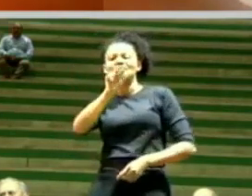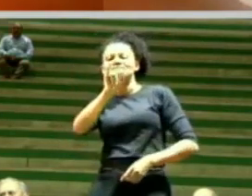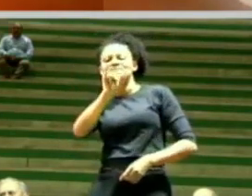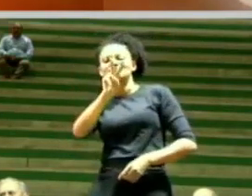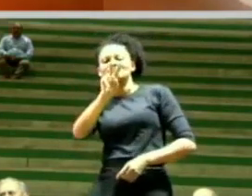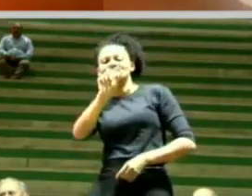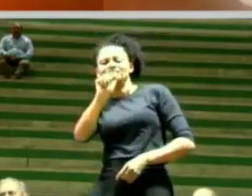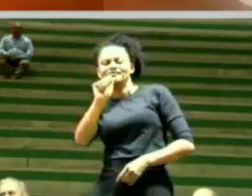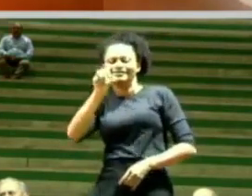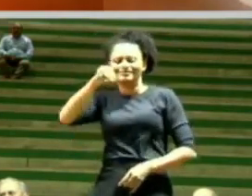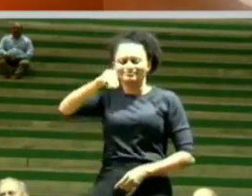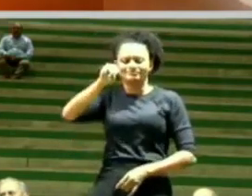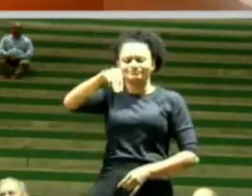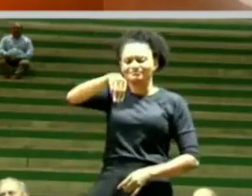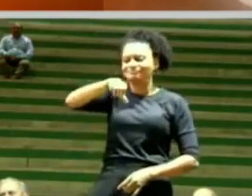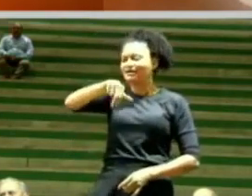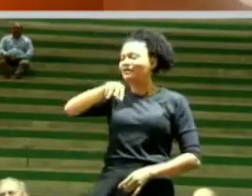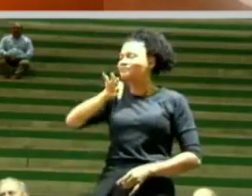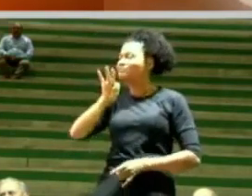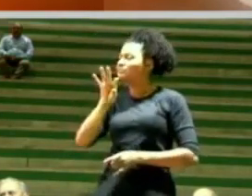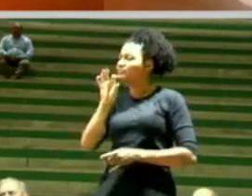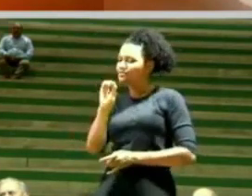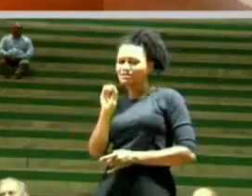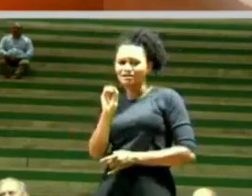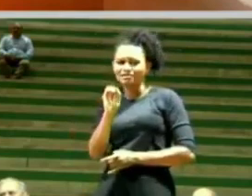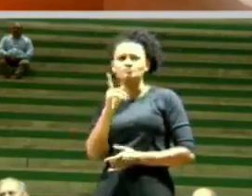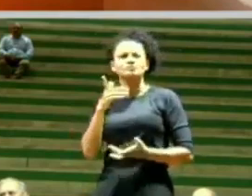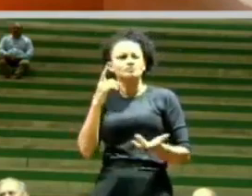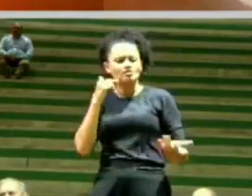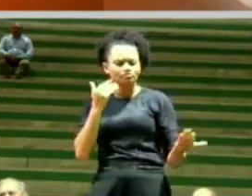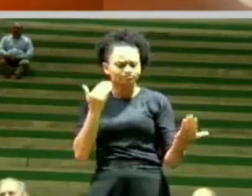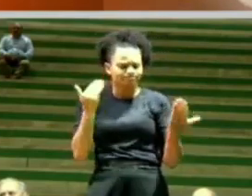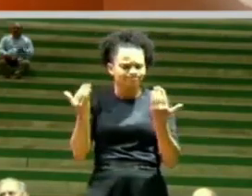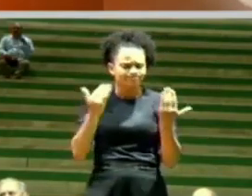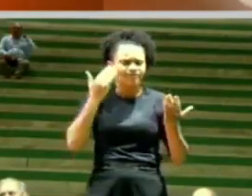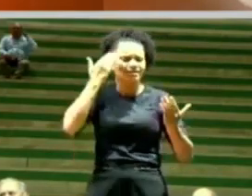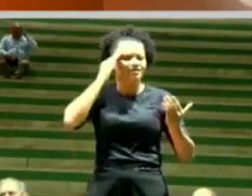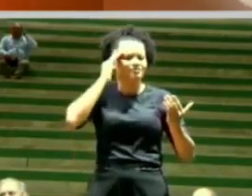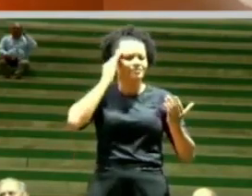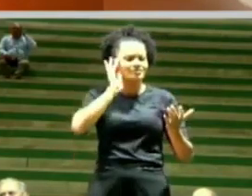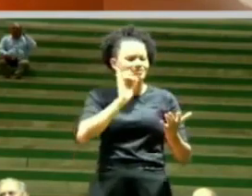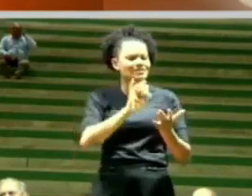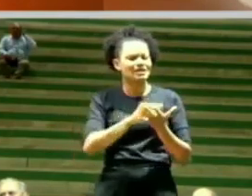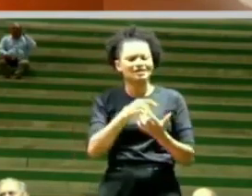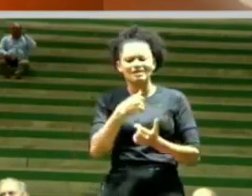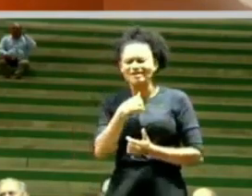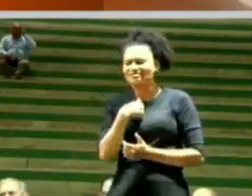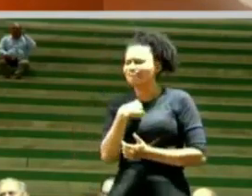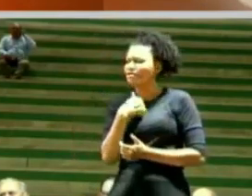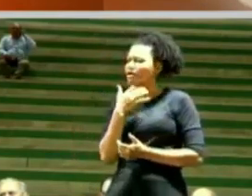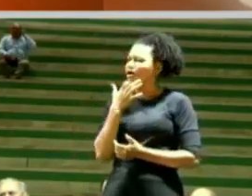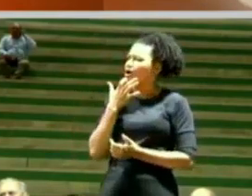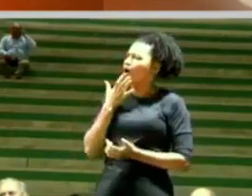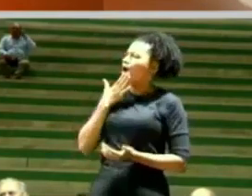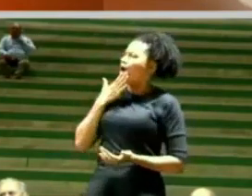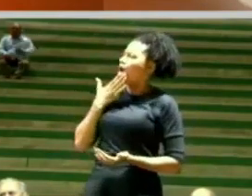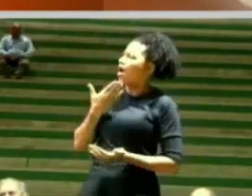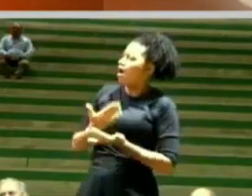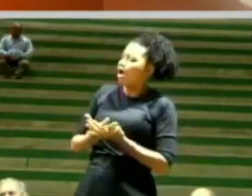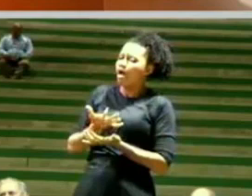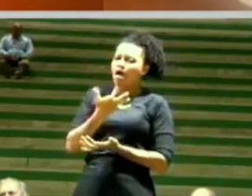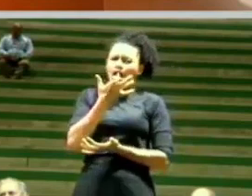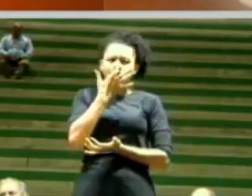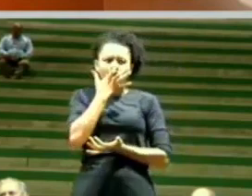preciso que nós olhemos para esta realidade. E eu fico impressionado, pastores, e me dirijo